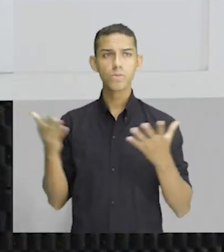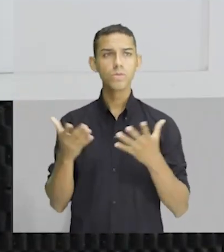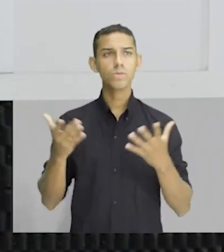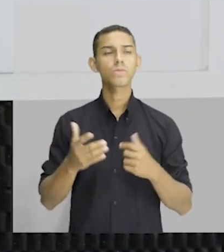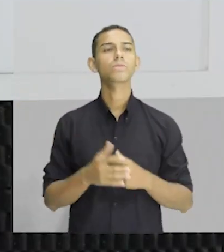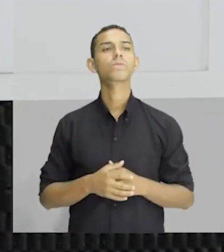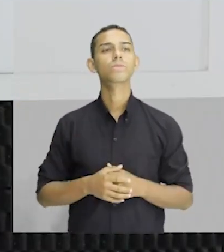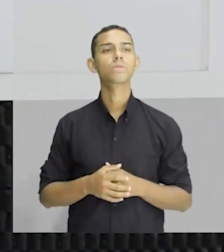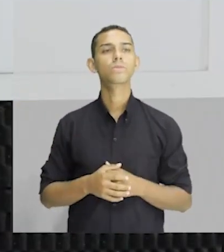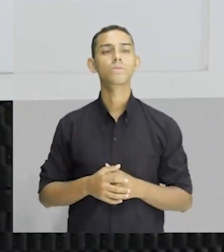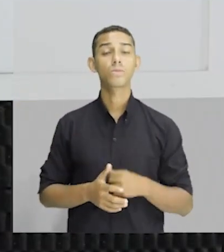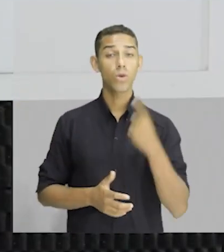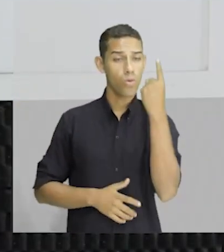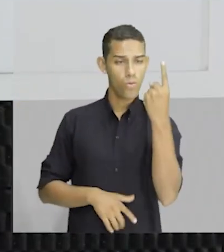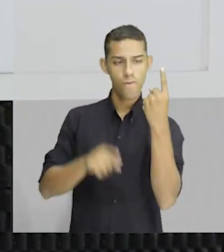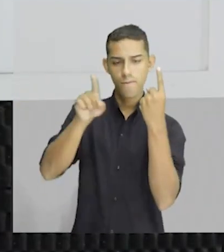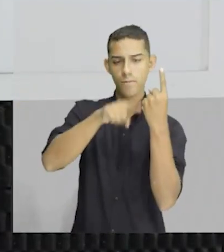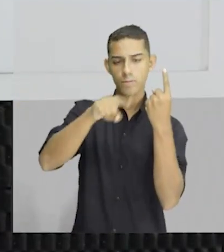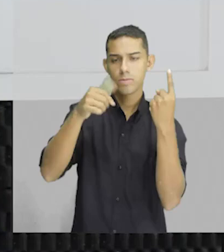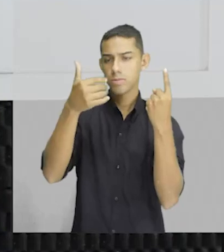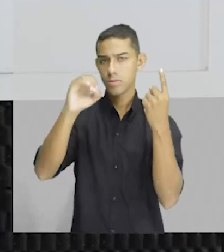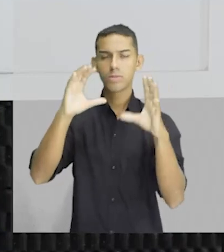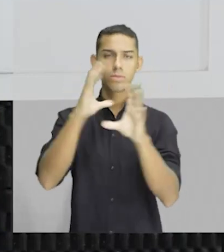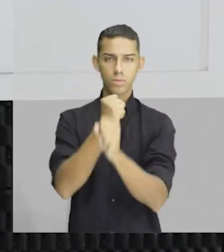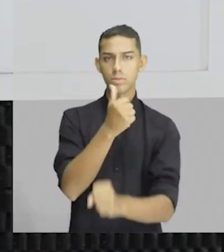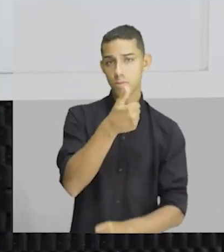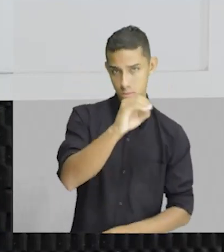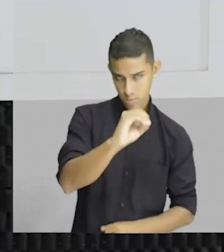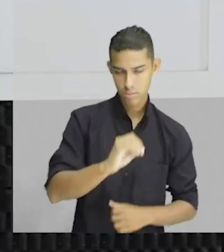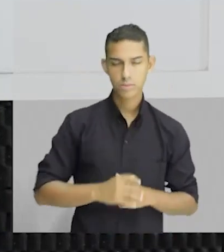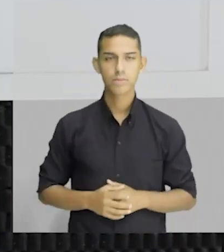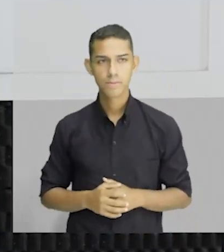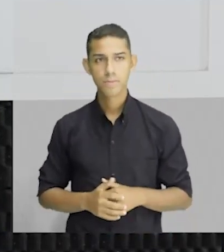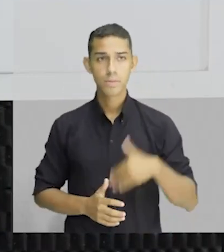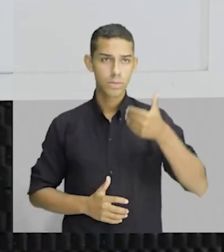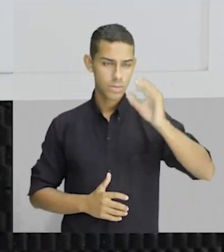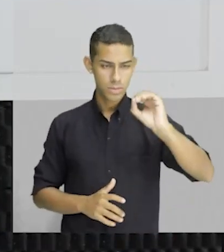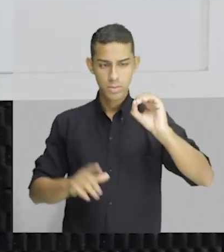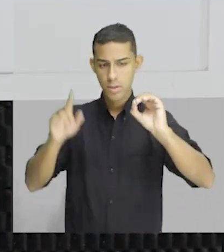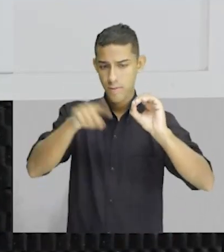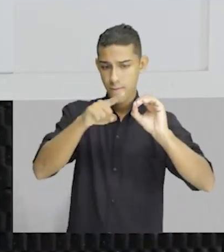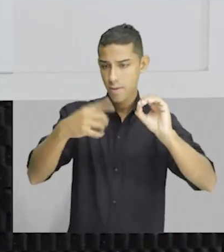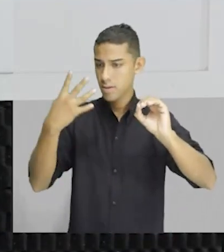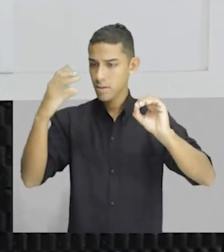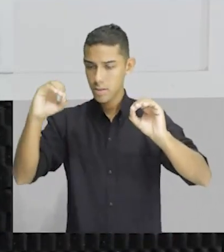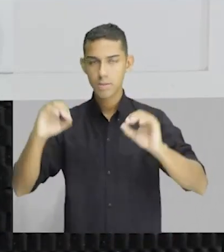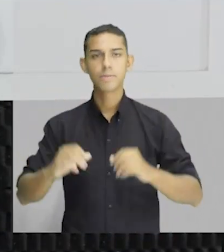ó, 1 vezes 10 dá 10. 10 vezes 40,